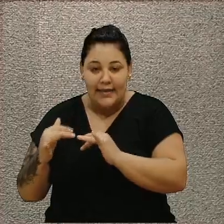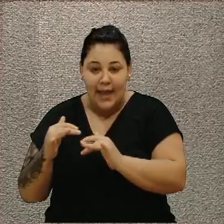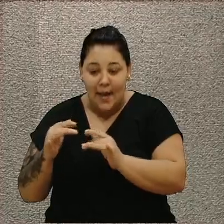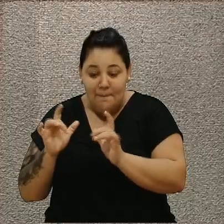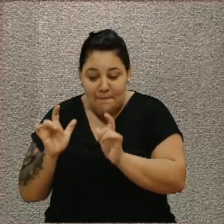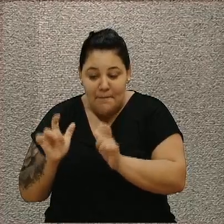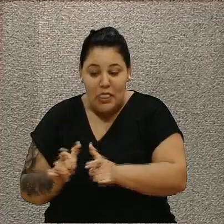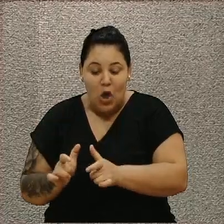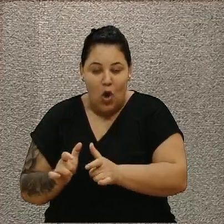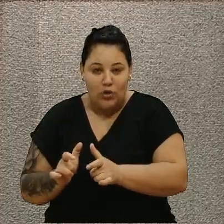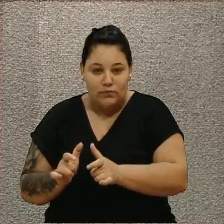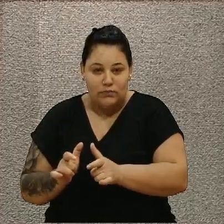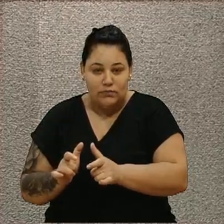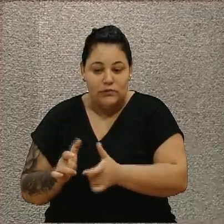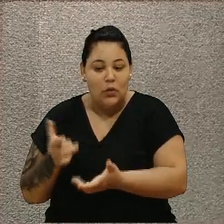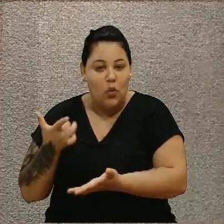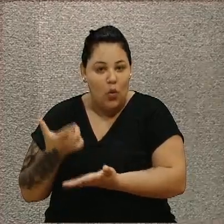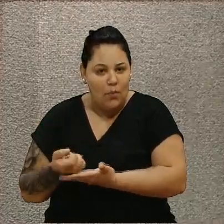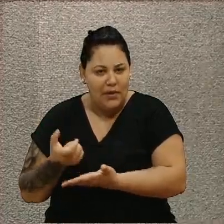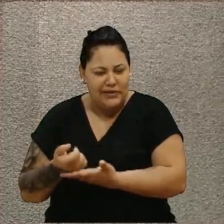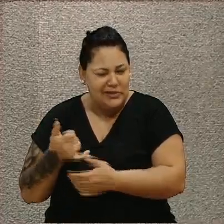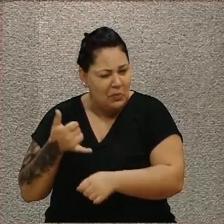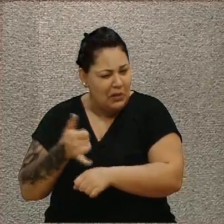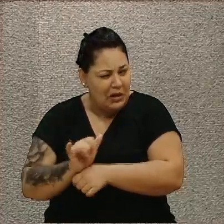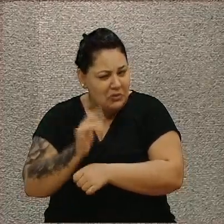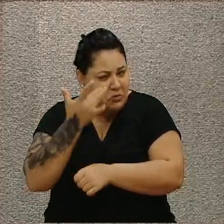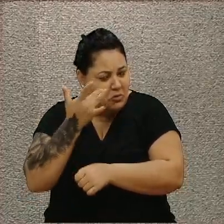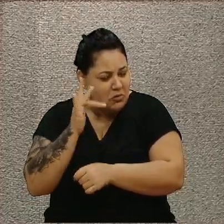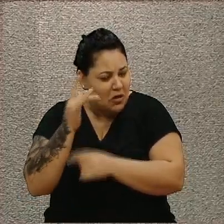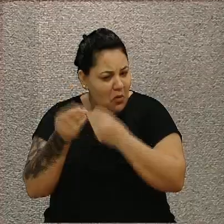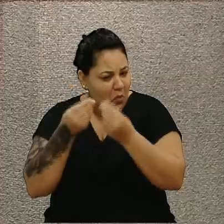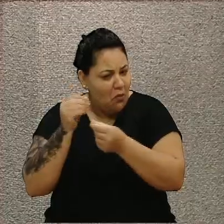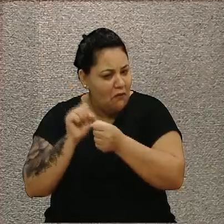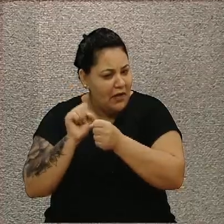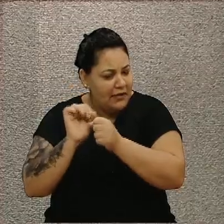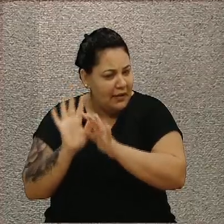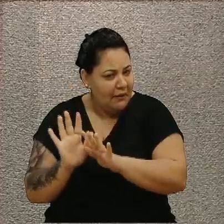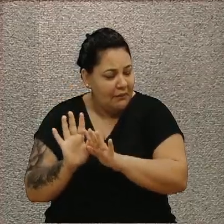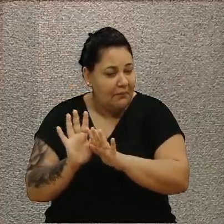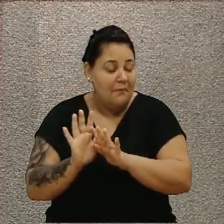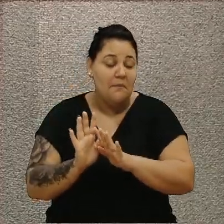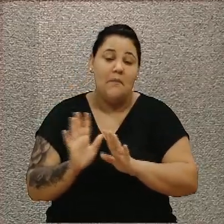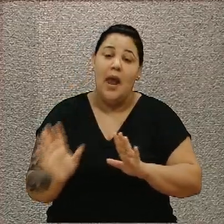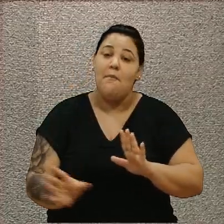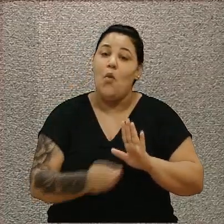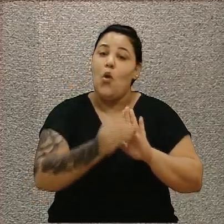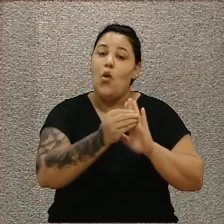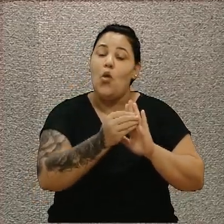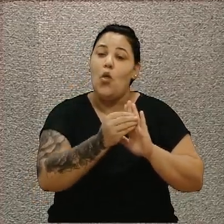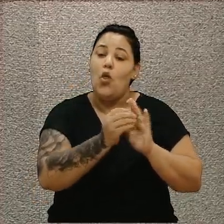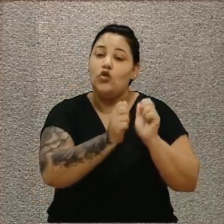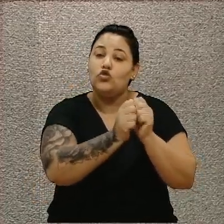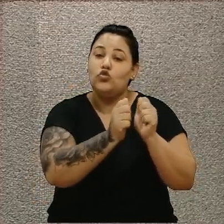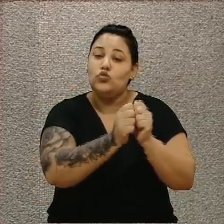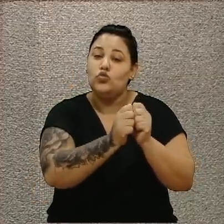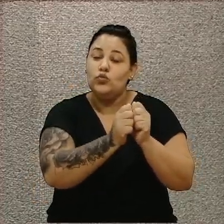sendo adquirida, se eu não me engano, não sei a forma como foi colocada, para ser colocado lá